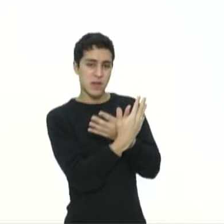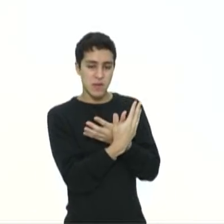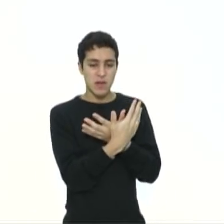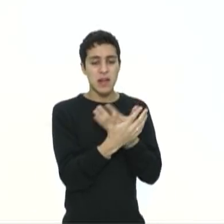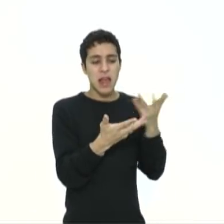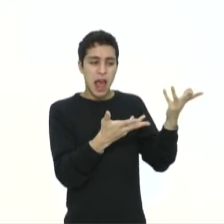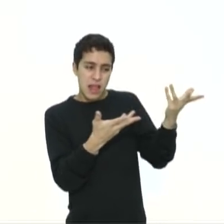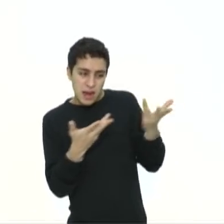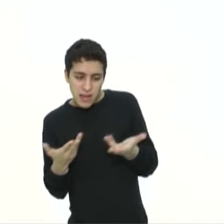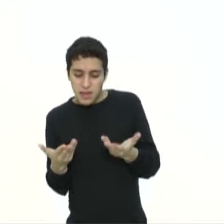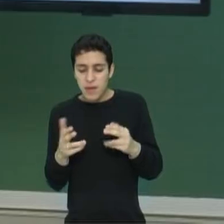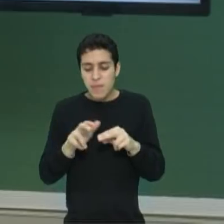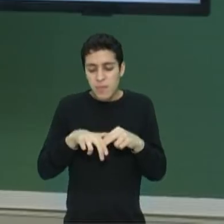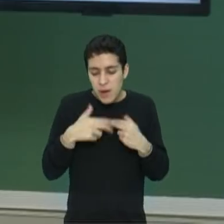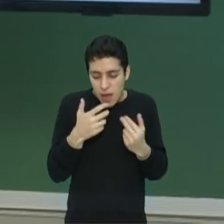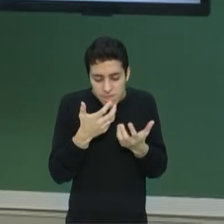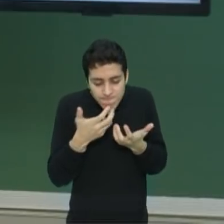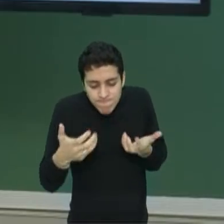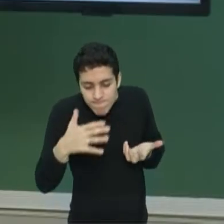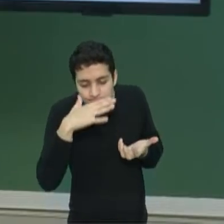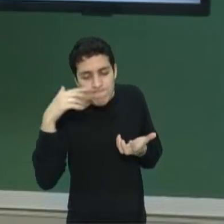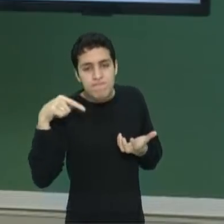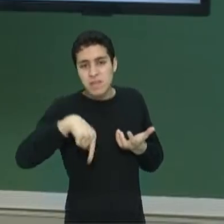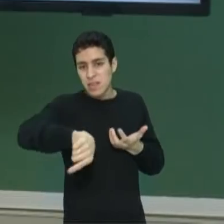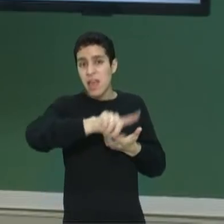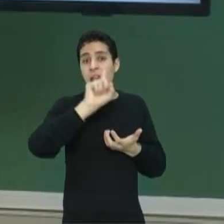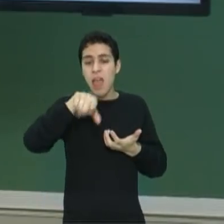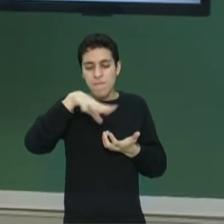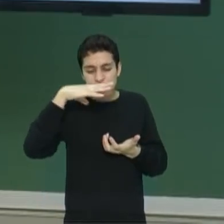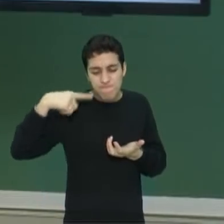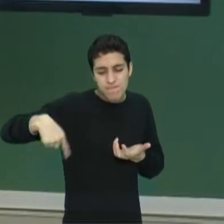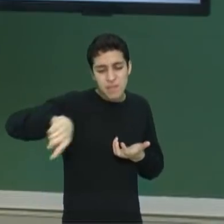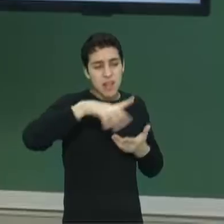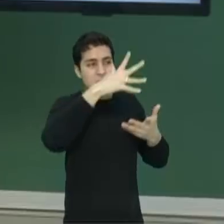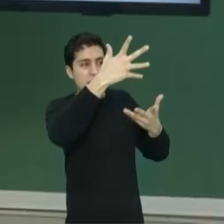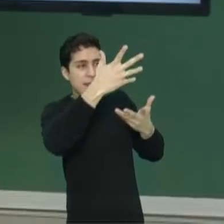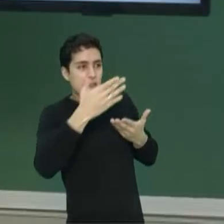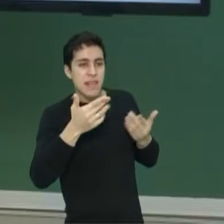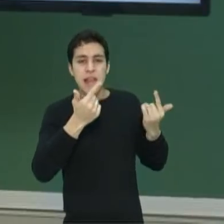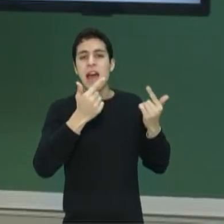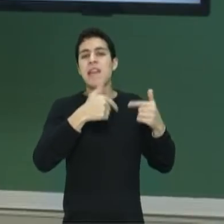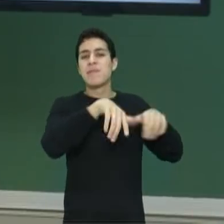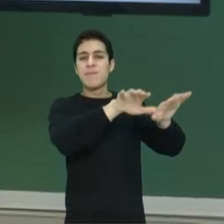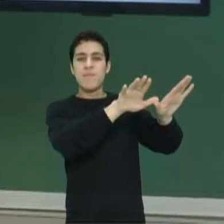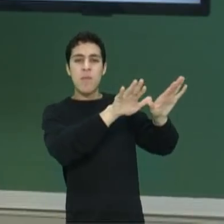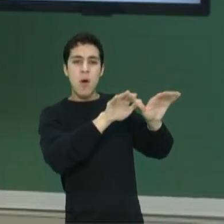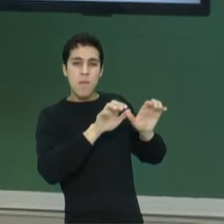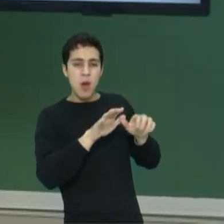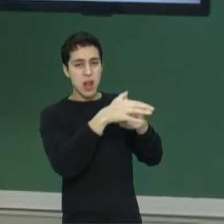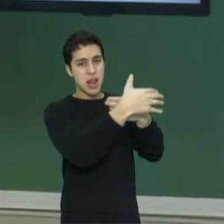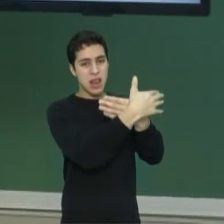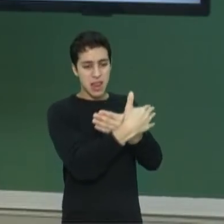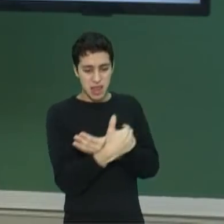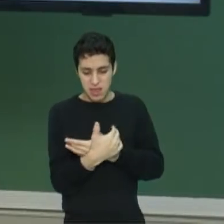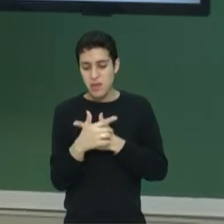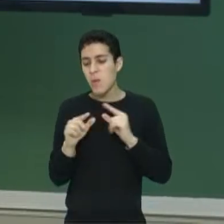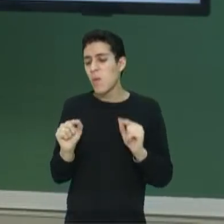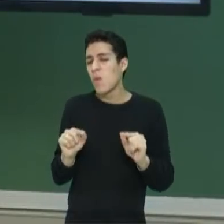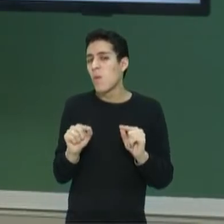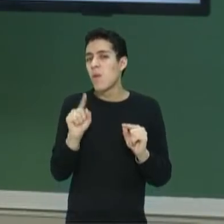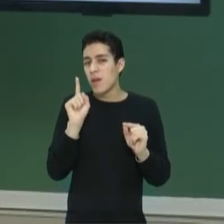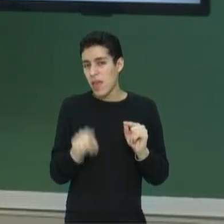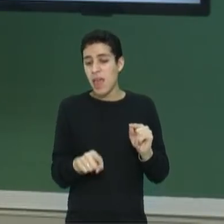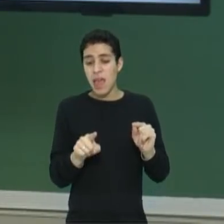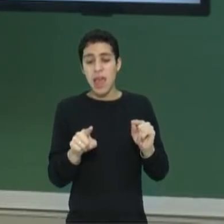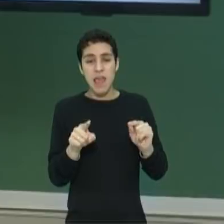das flores. Né, acertou, é o cheiro das flores que atrai as borboletas, portanto, quem pratica a ação do verbo é o cheiro